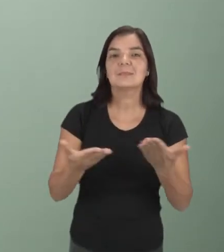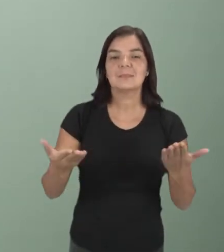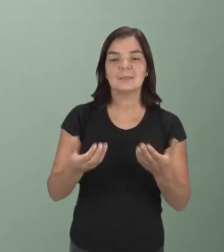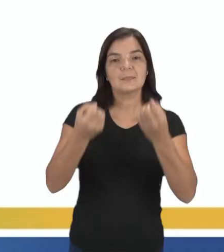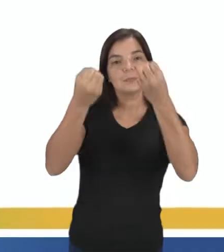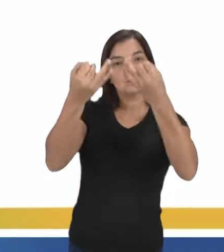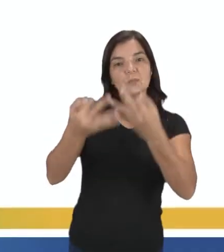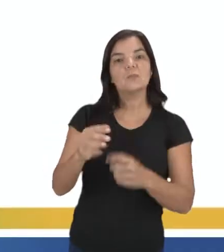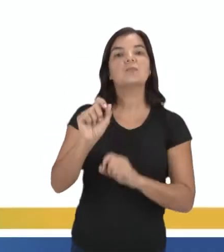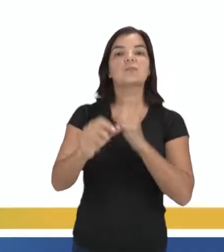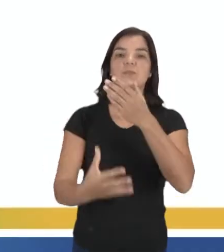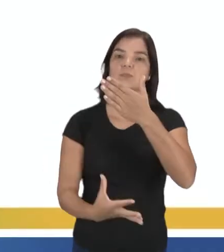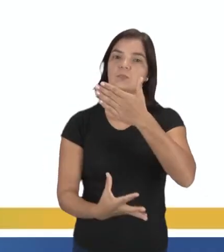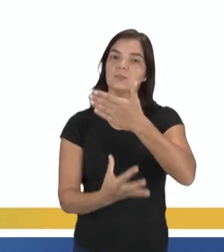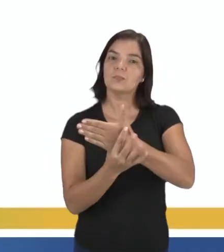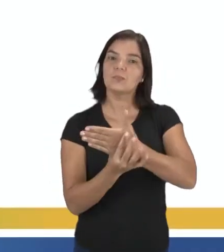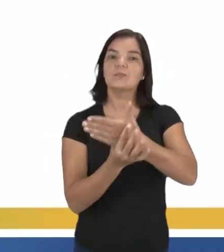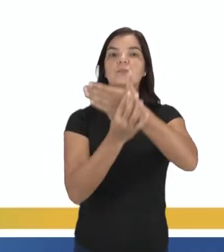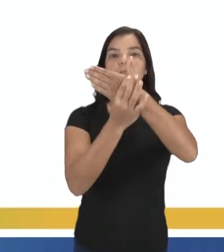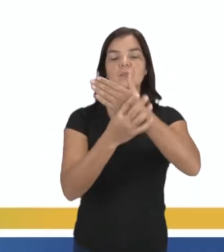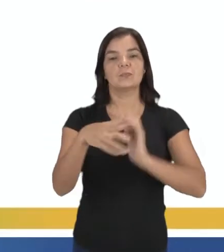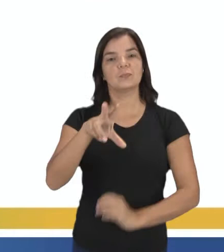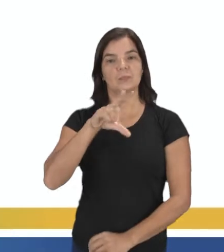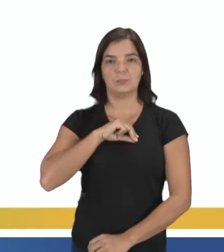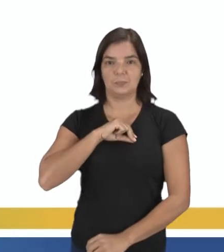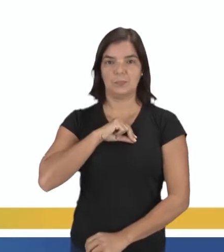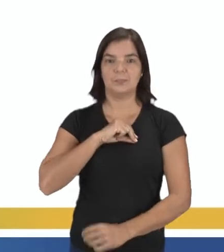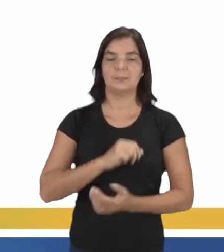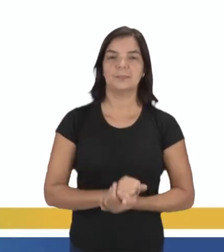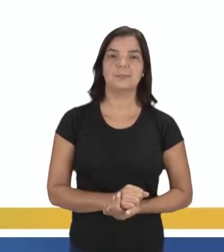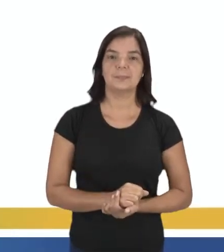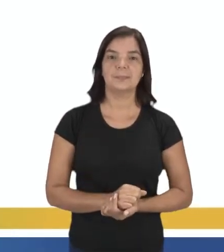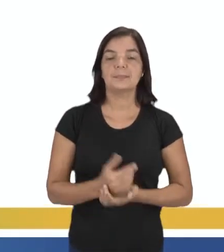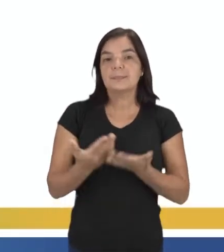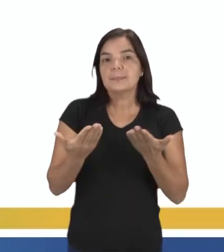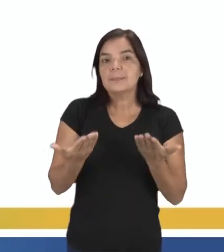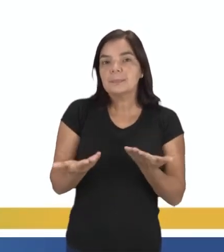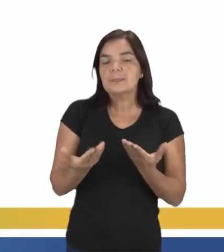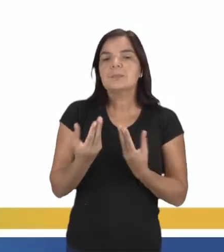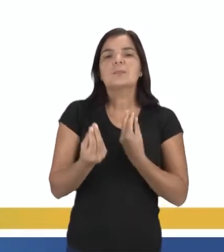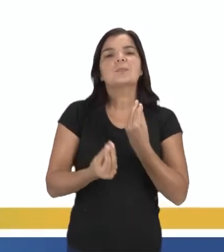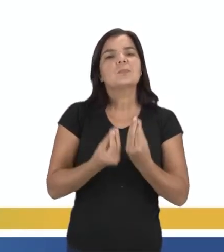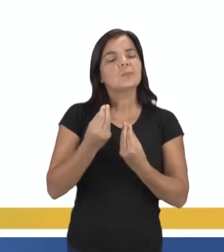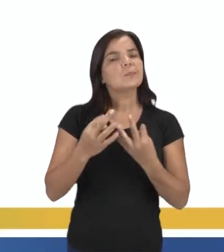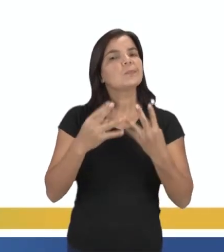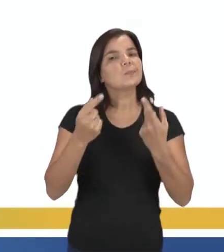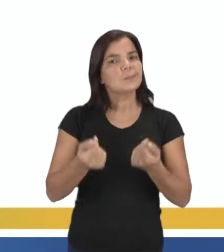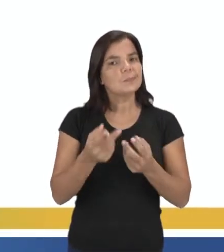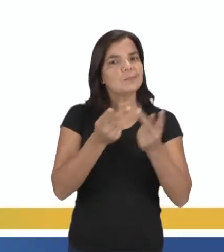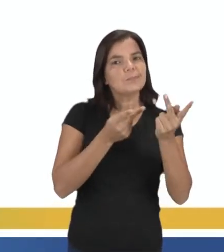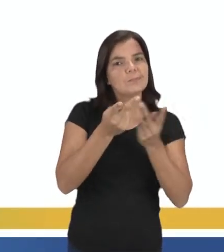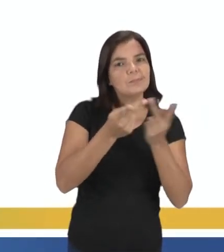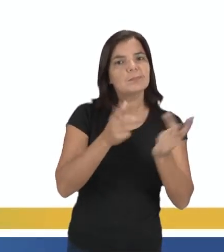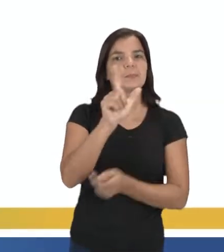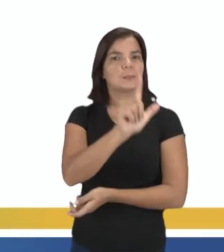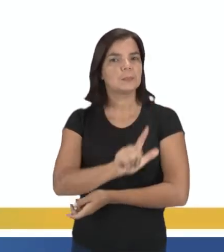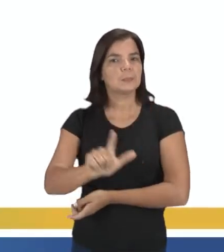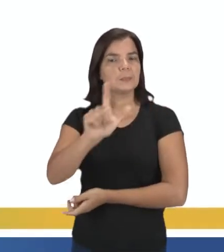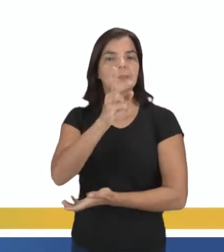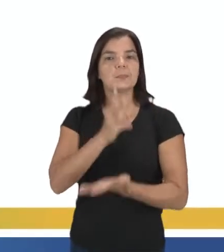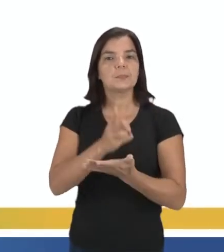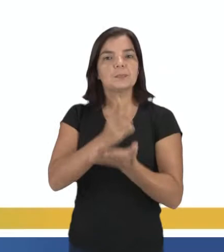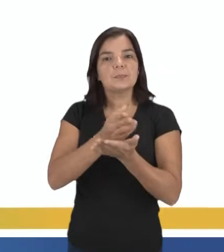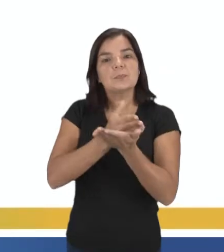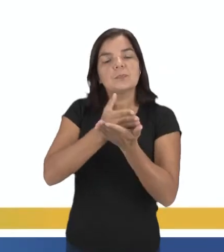vai falar sobre o realismo em Portugal. Então, como todo o projeto literário, tem sempre